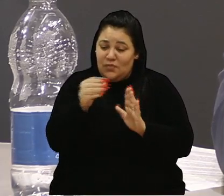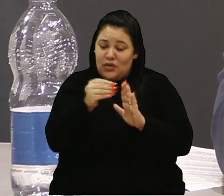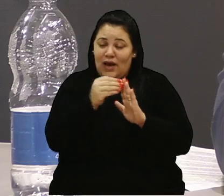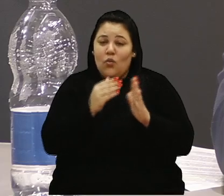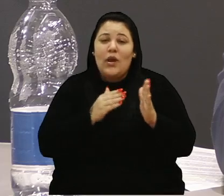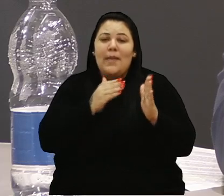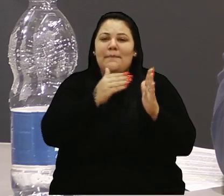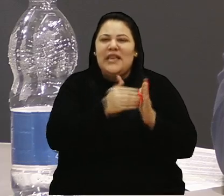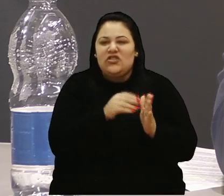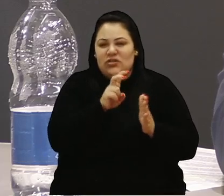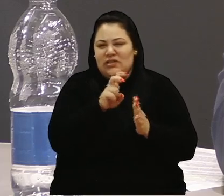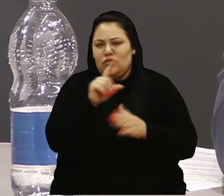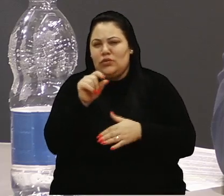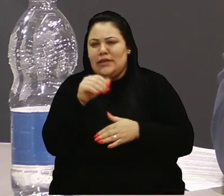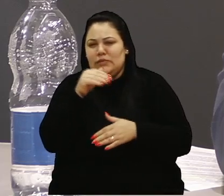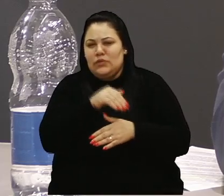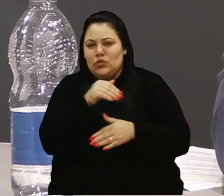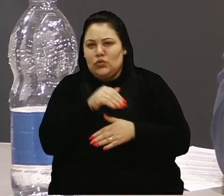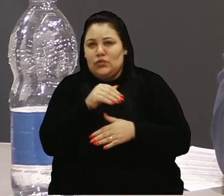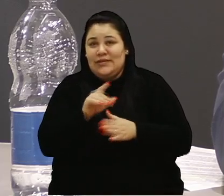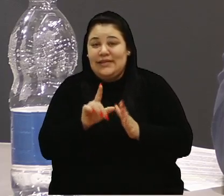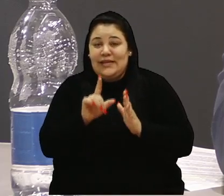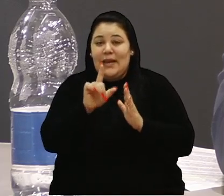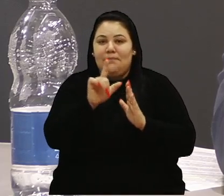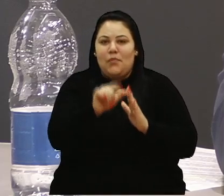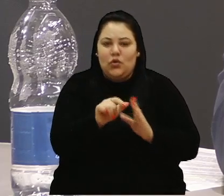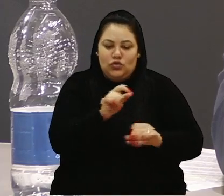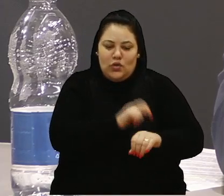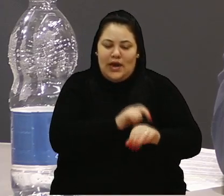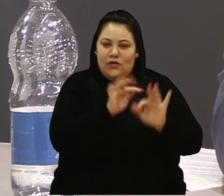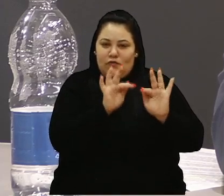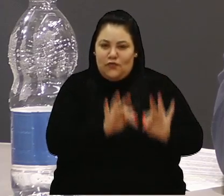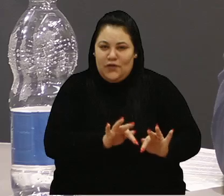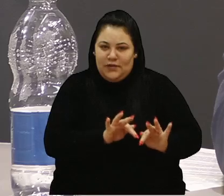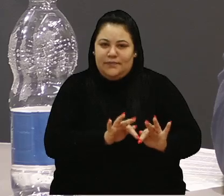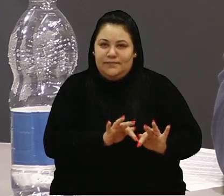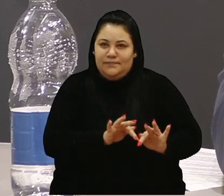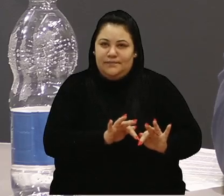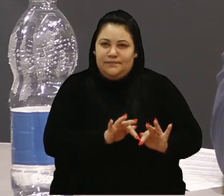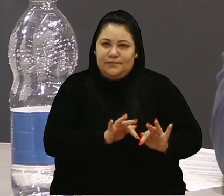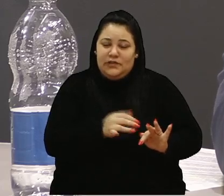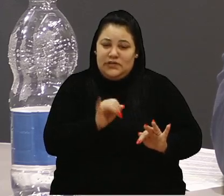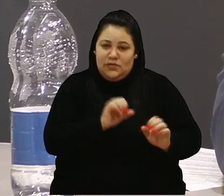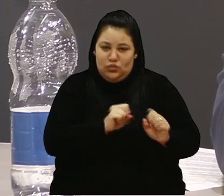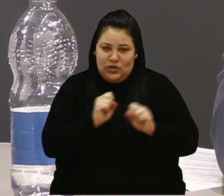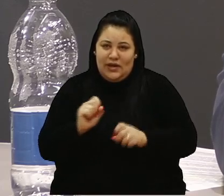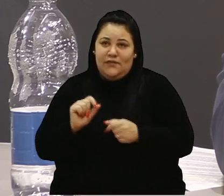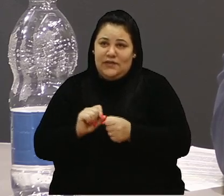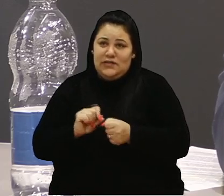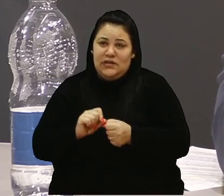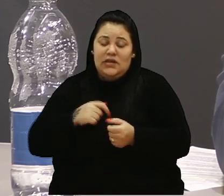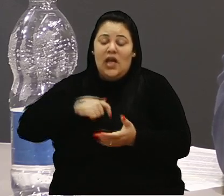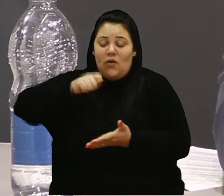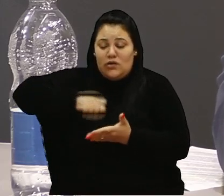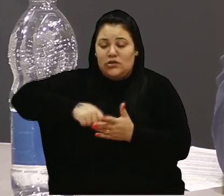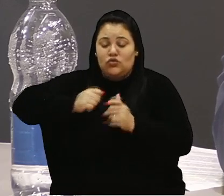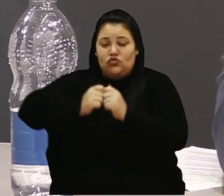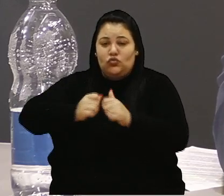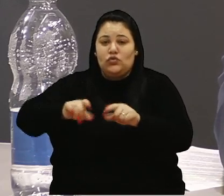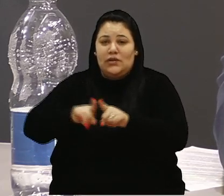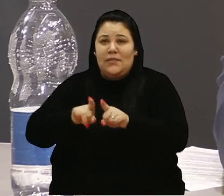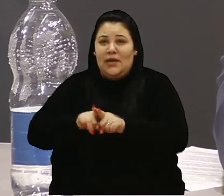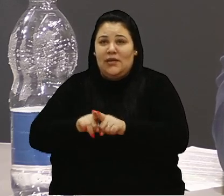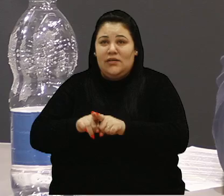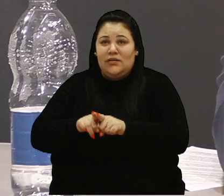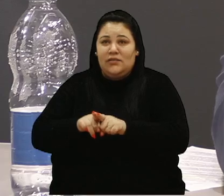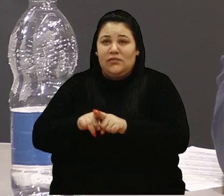de uns 5, 10 minutos posteriormente no momento que acaba o ticket. Se a gente puder fazer isso, e eu assino em conjunto, essa